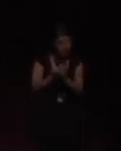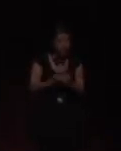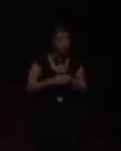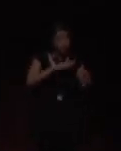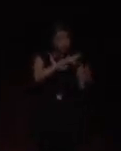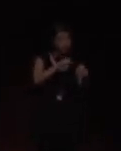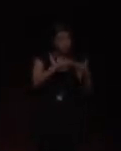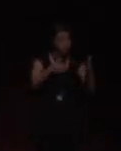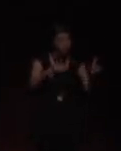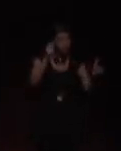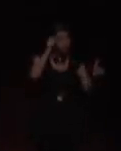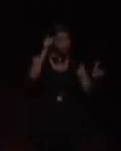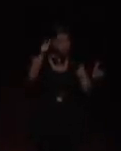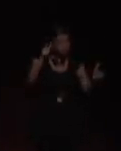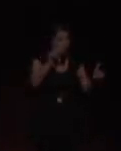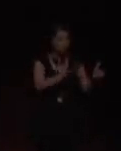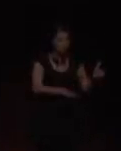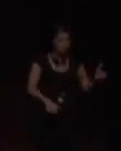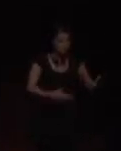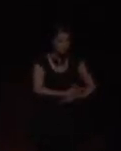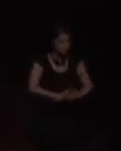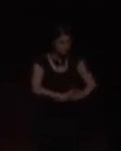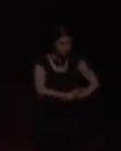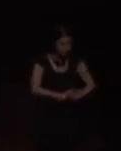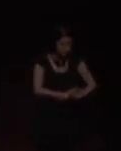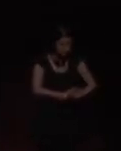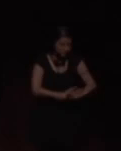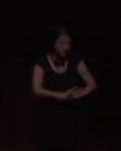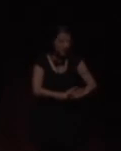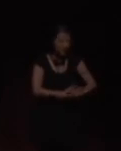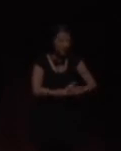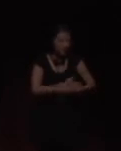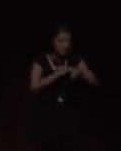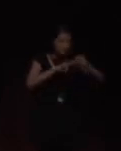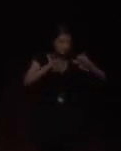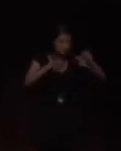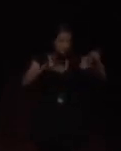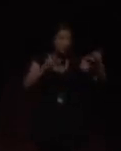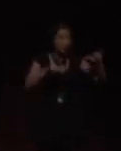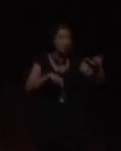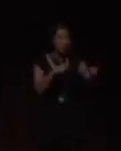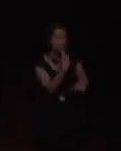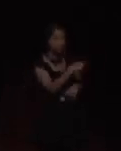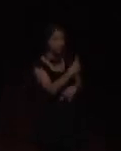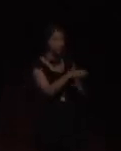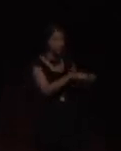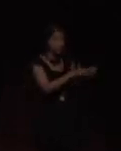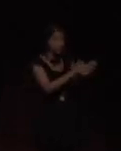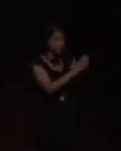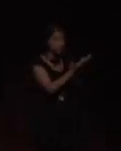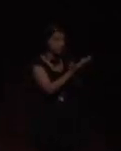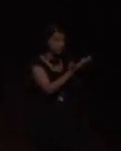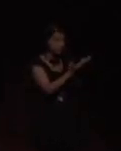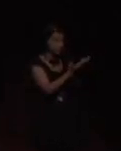Infância. Esse livro, vou fazer um pequeno comercial, será o primeiro livro do selo Emília, em breve,